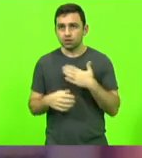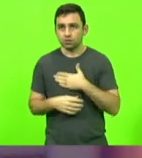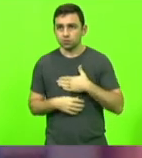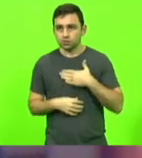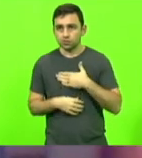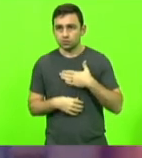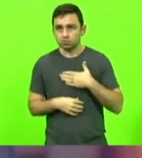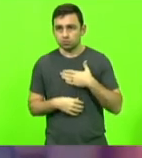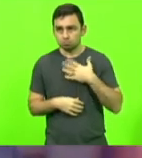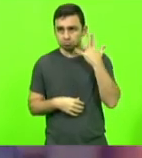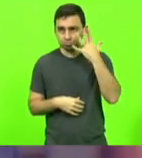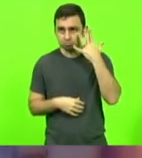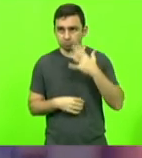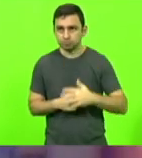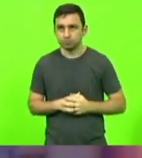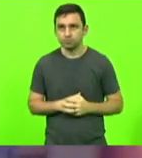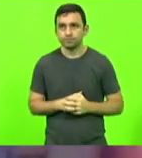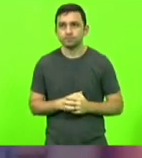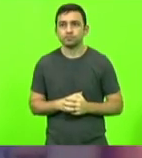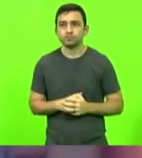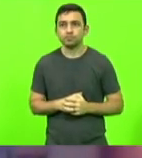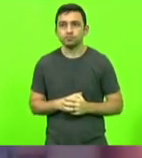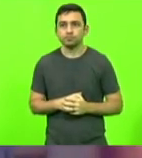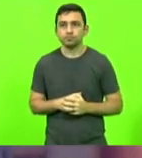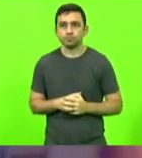se manifestar.